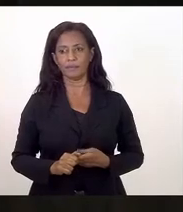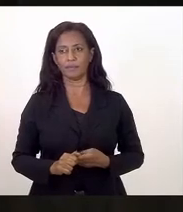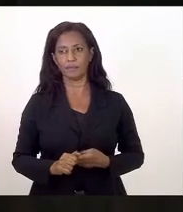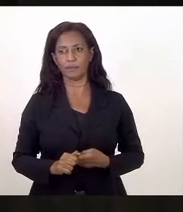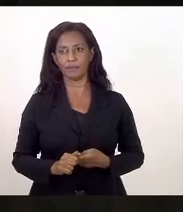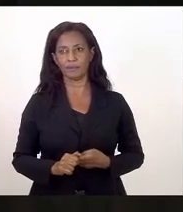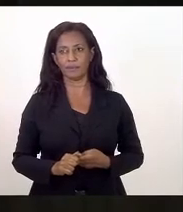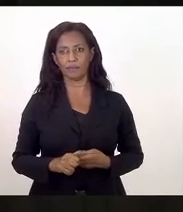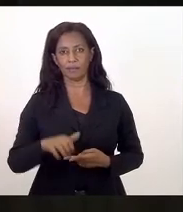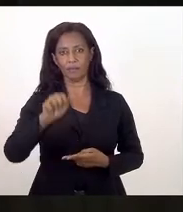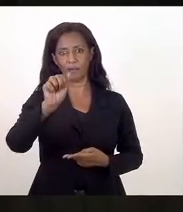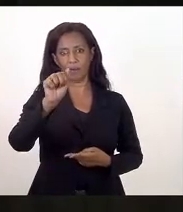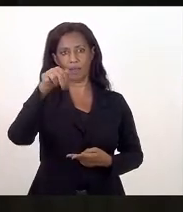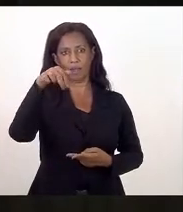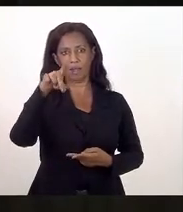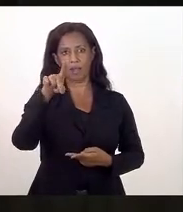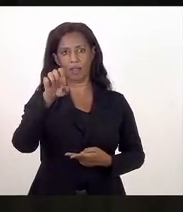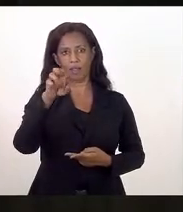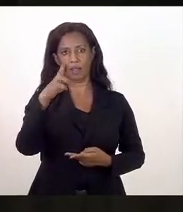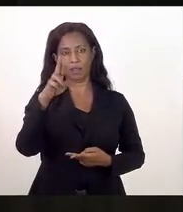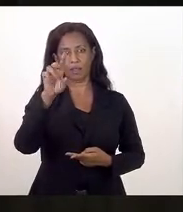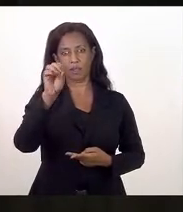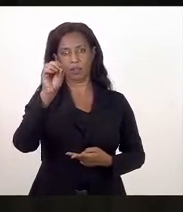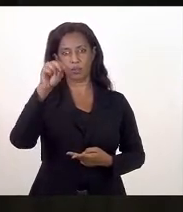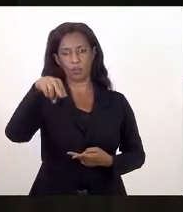Deputado Anderson Moraes.